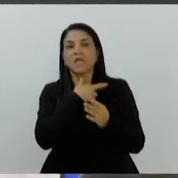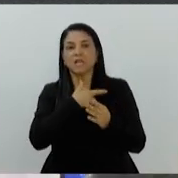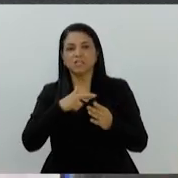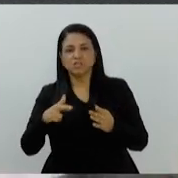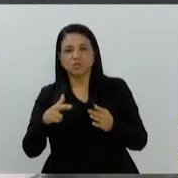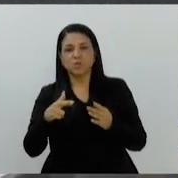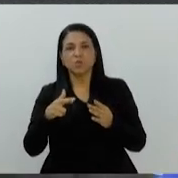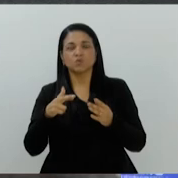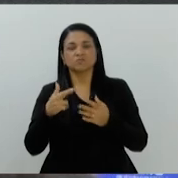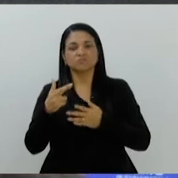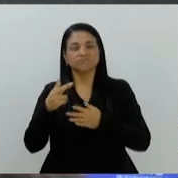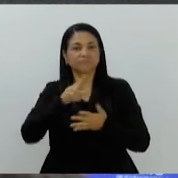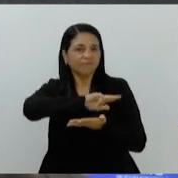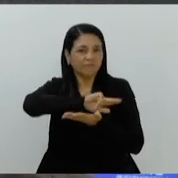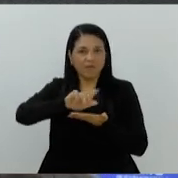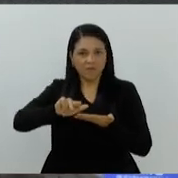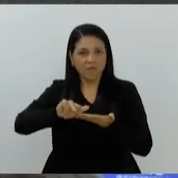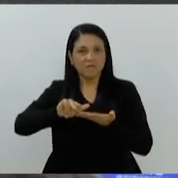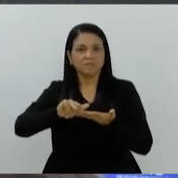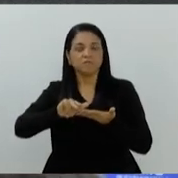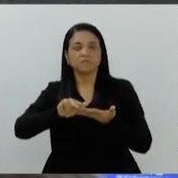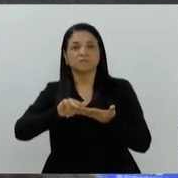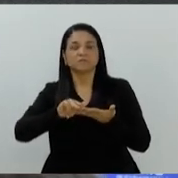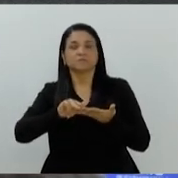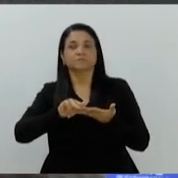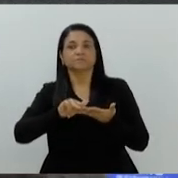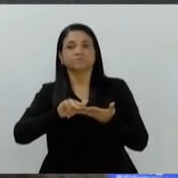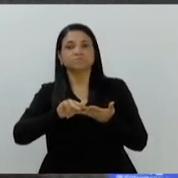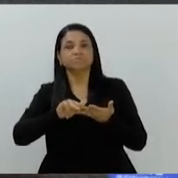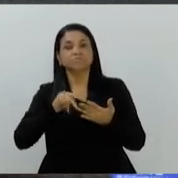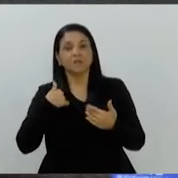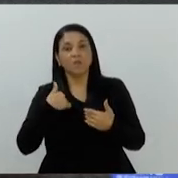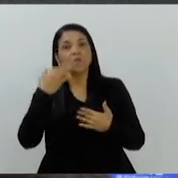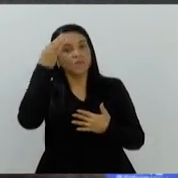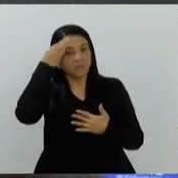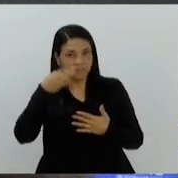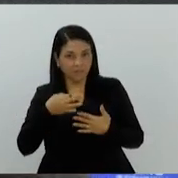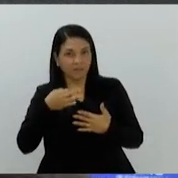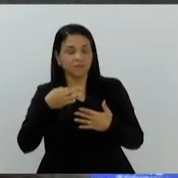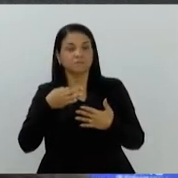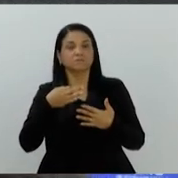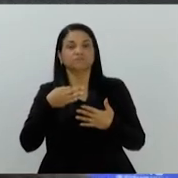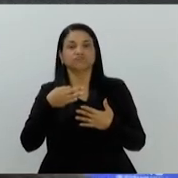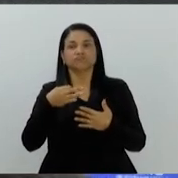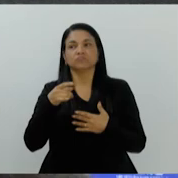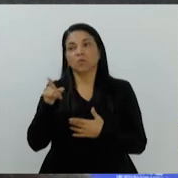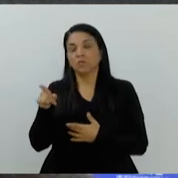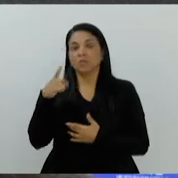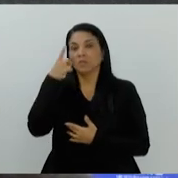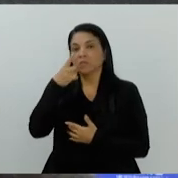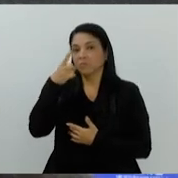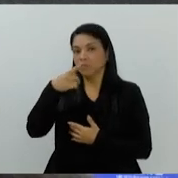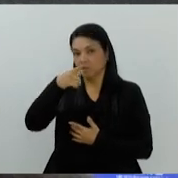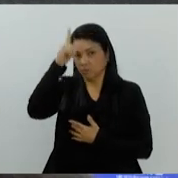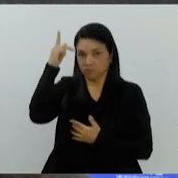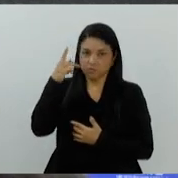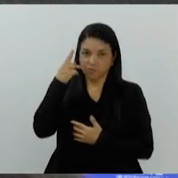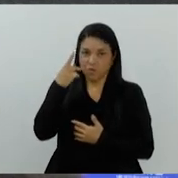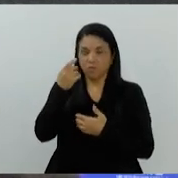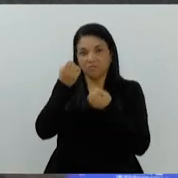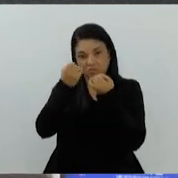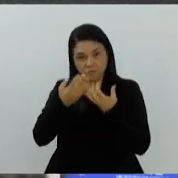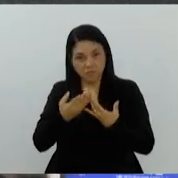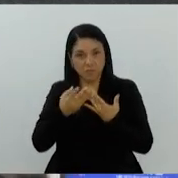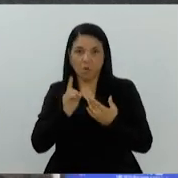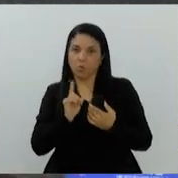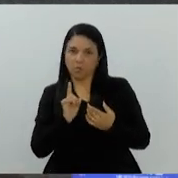interreligioso, não confessional, e dessa maneira entendo que houve um entendimento bom. Não sei se o deputado Luiz Paulo vai falar sobre isso ou não.